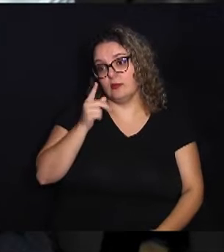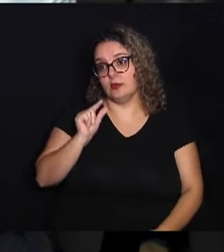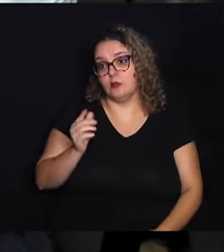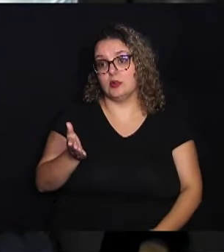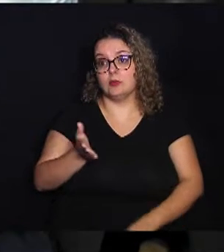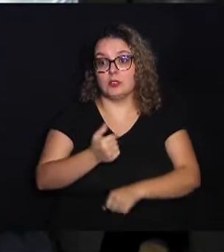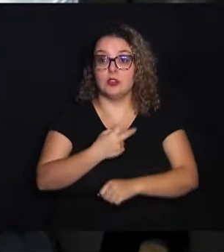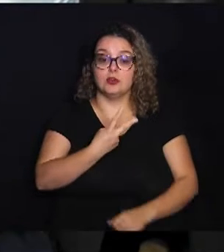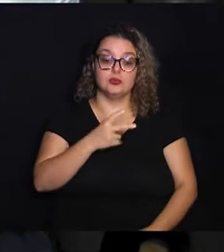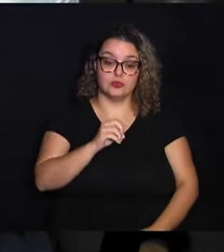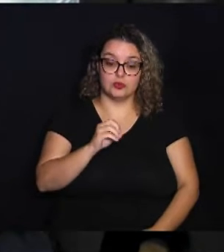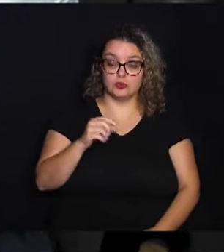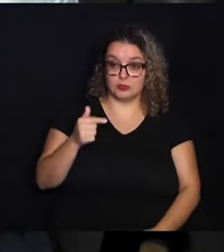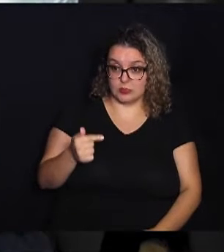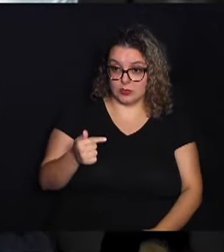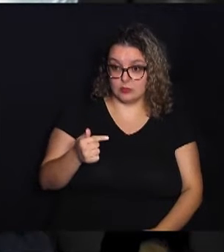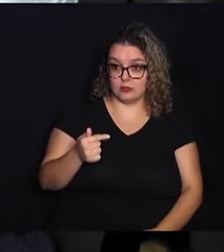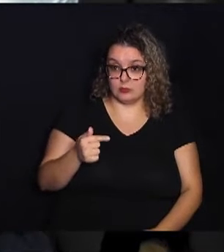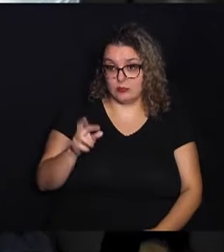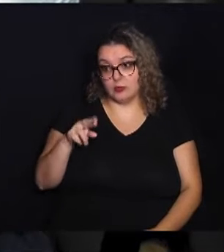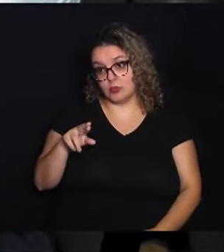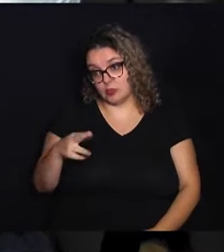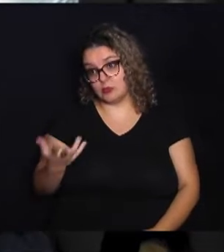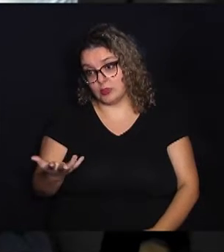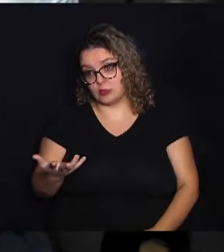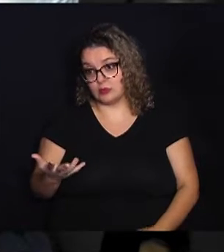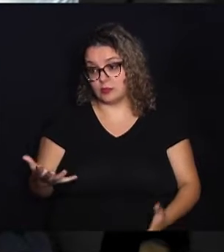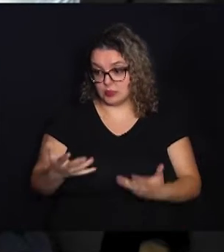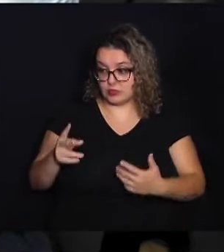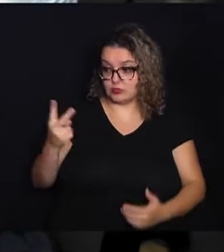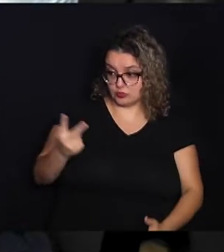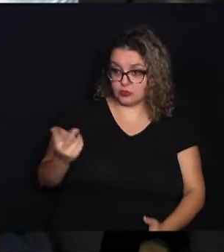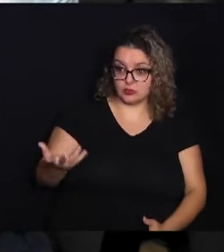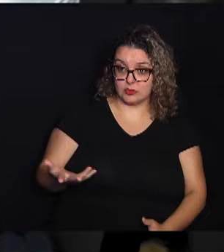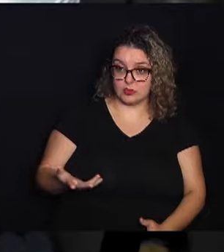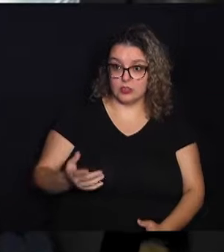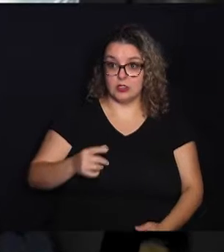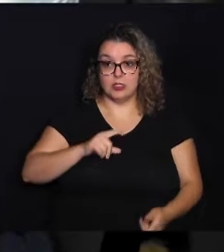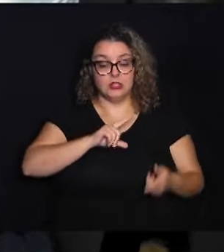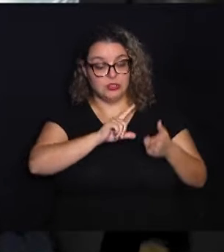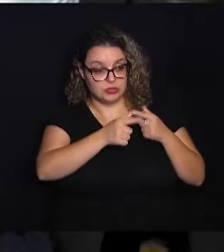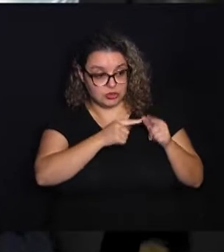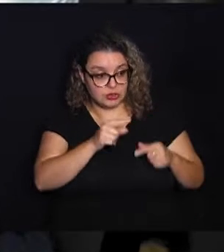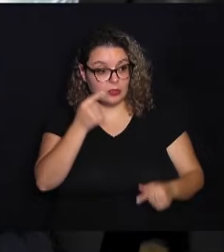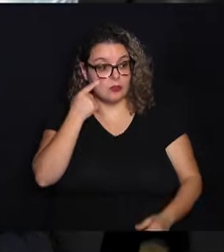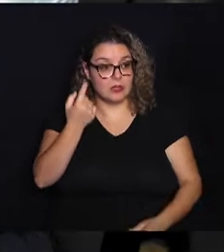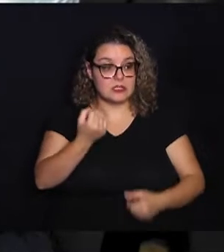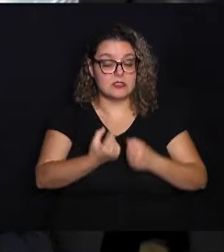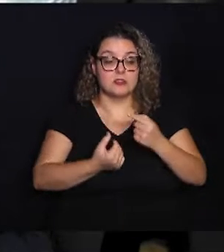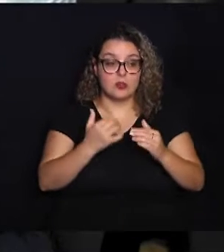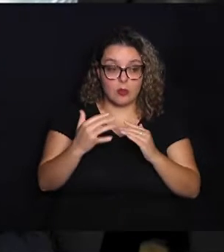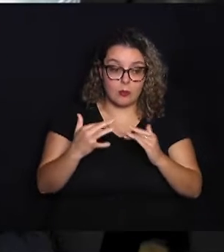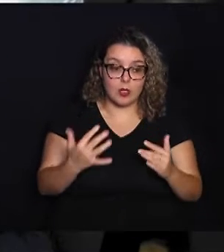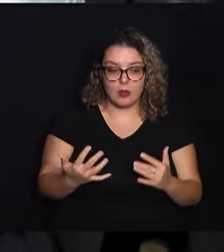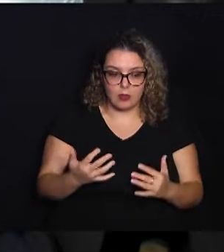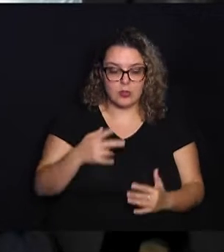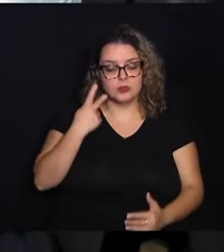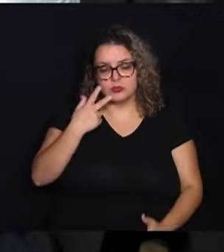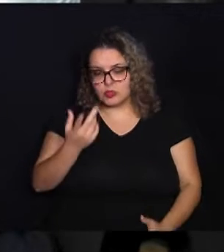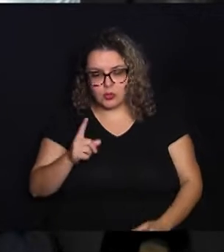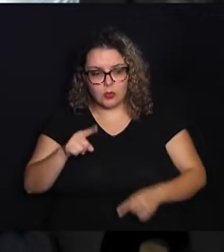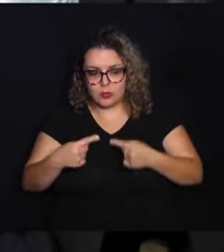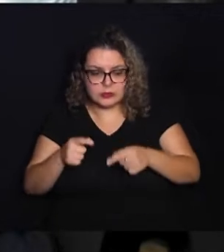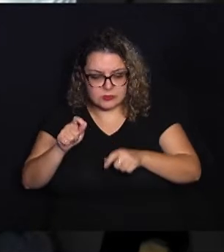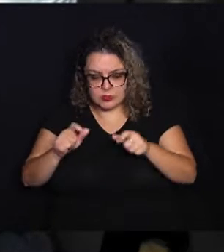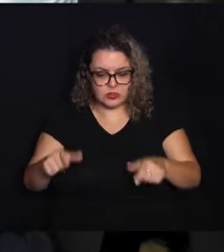em 2007, até por um incentivo deles, eles falaram: Jaime, pensa em alguma coisa na política, outras pessoas aqui